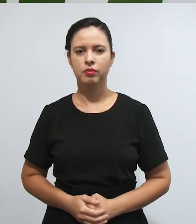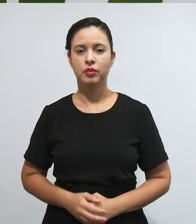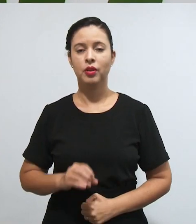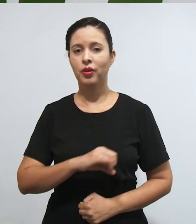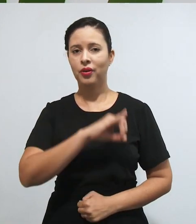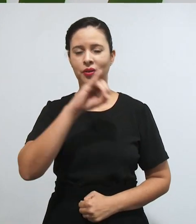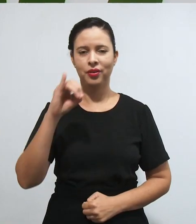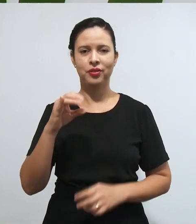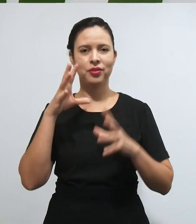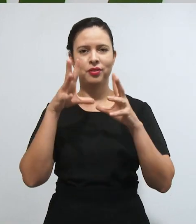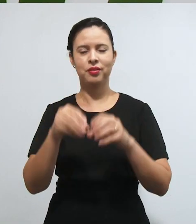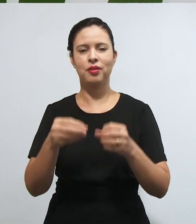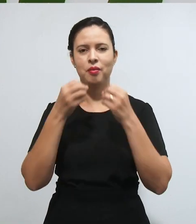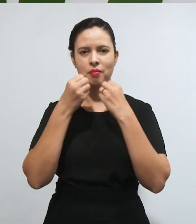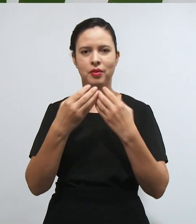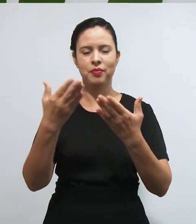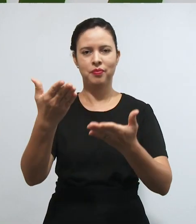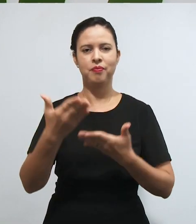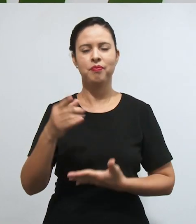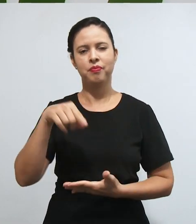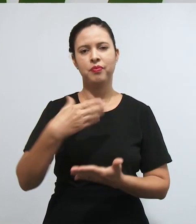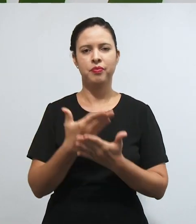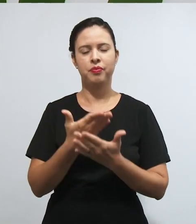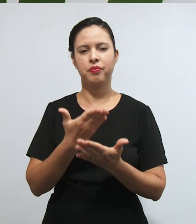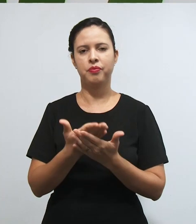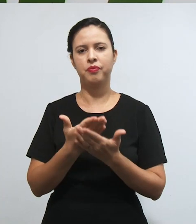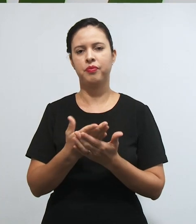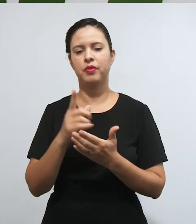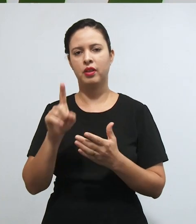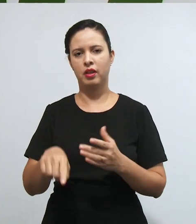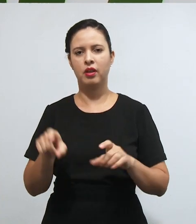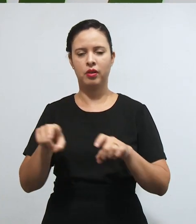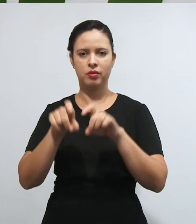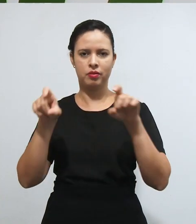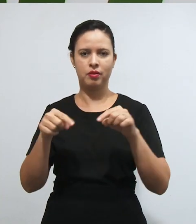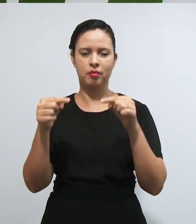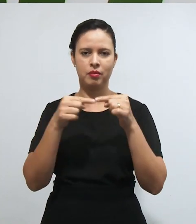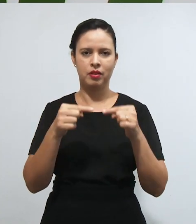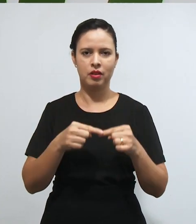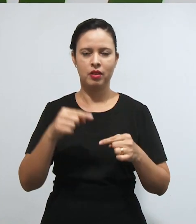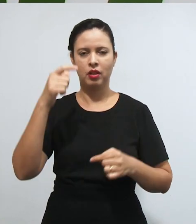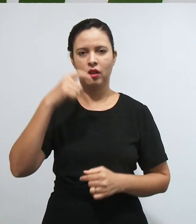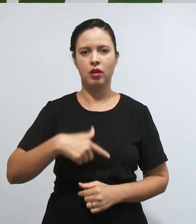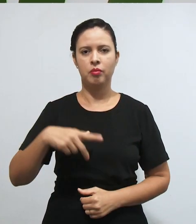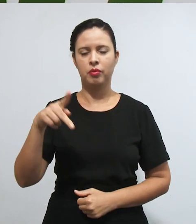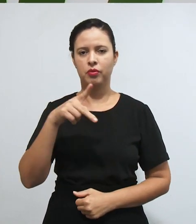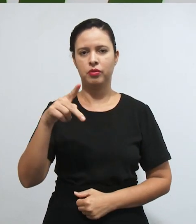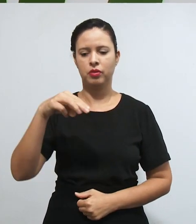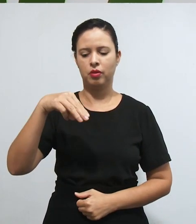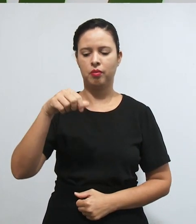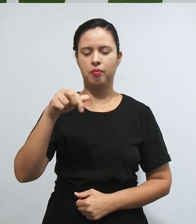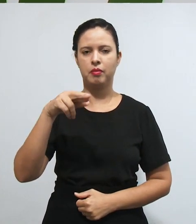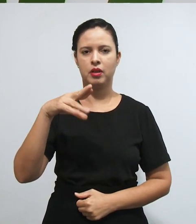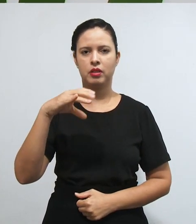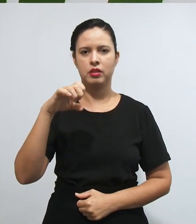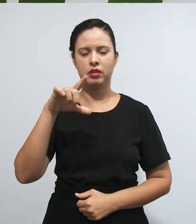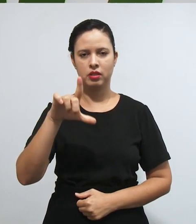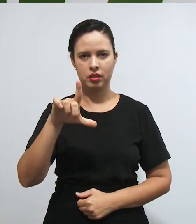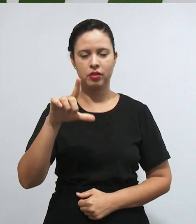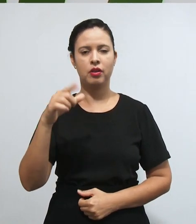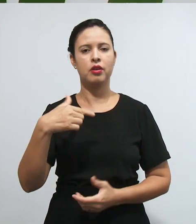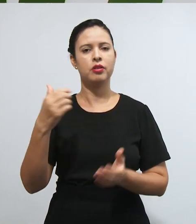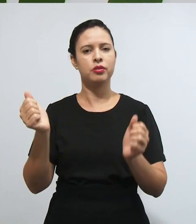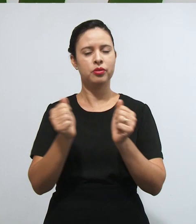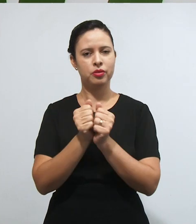Olá pessoal, sejam bem-vindos a mais uma aula de informática aplicada. Eu sou o professor Marcel Rios e estarei conduzindo vocês por